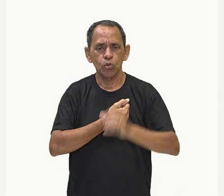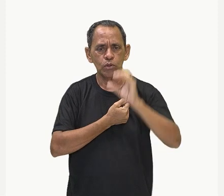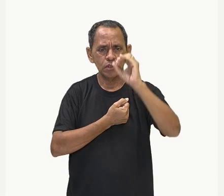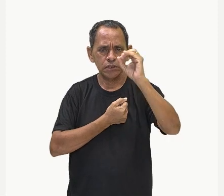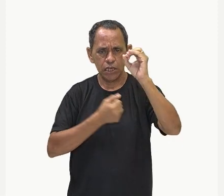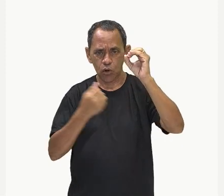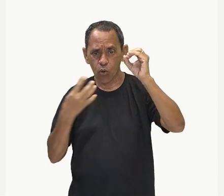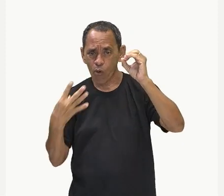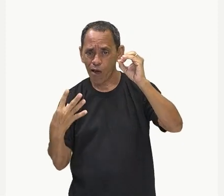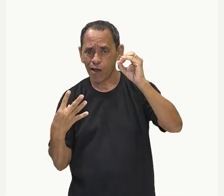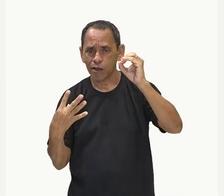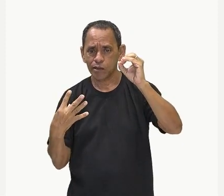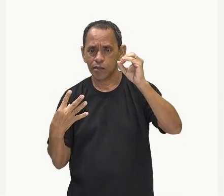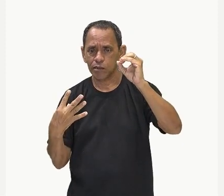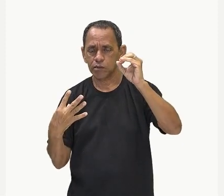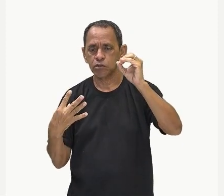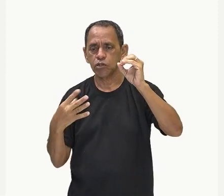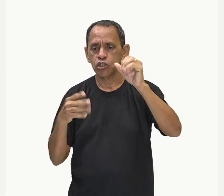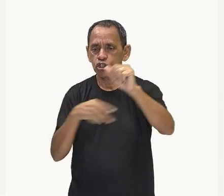são 4 números depois da vírgula.